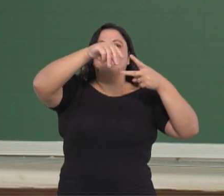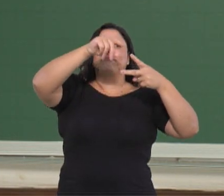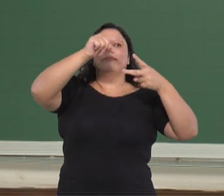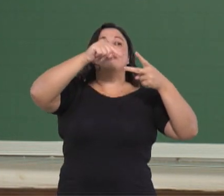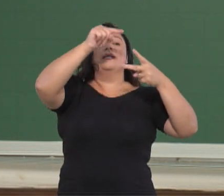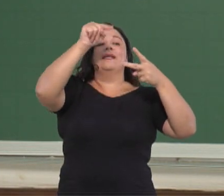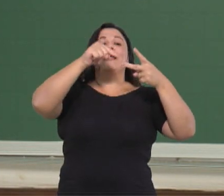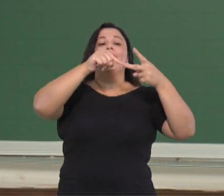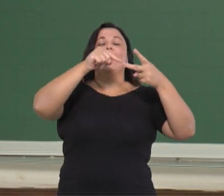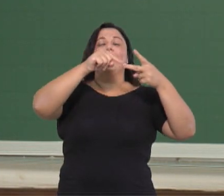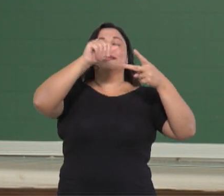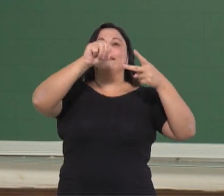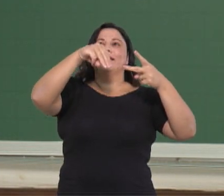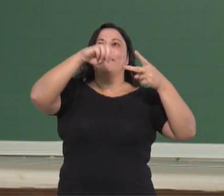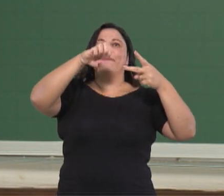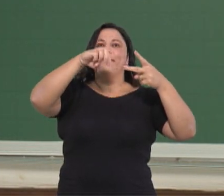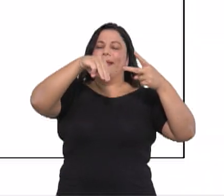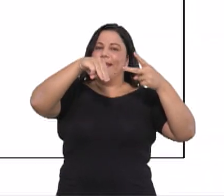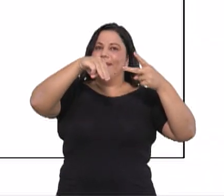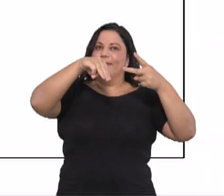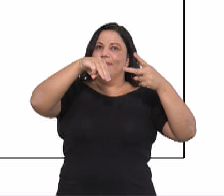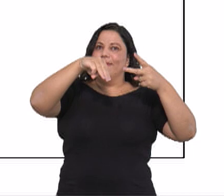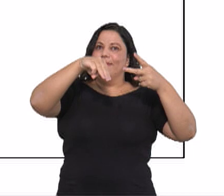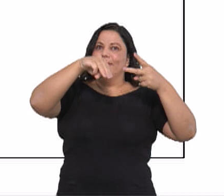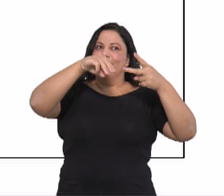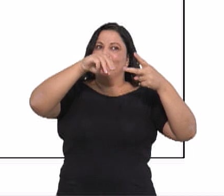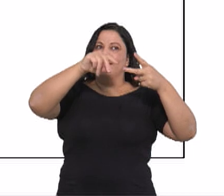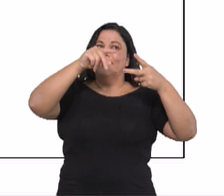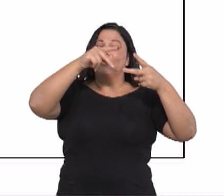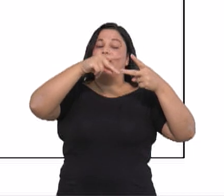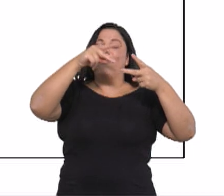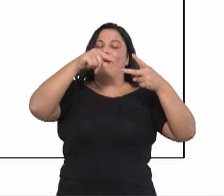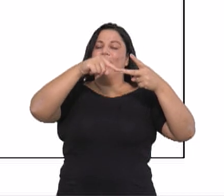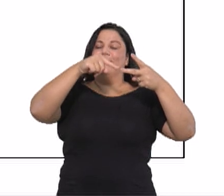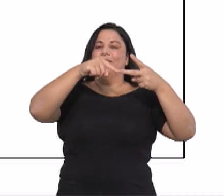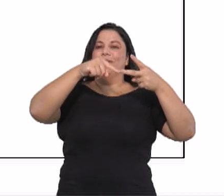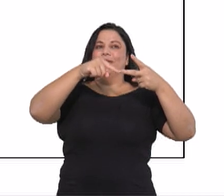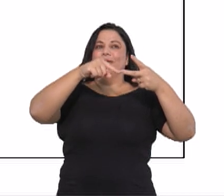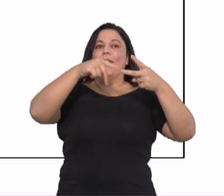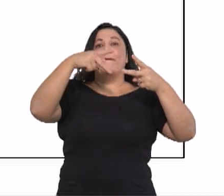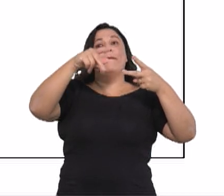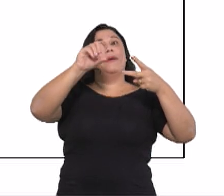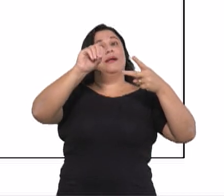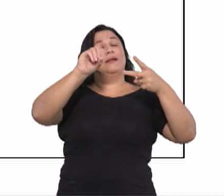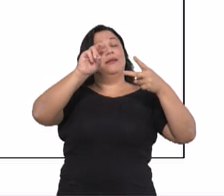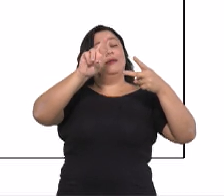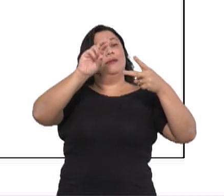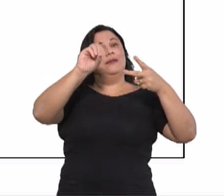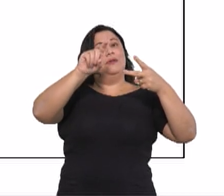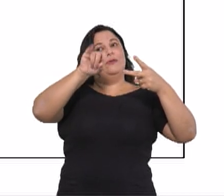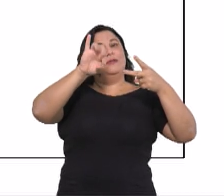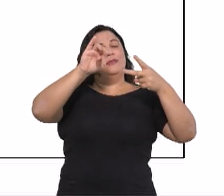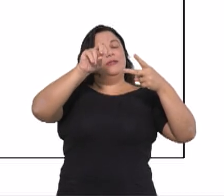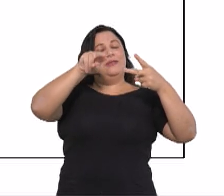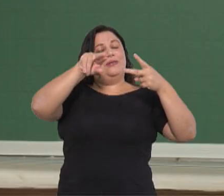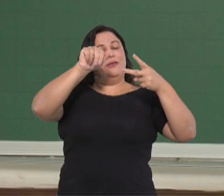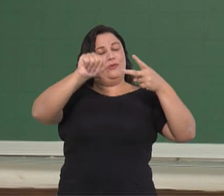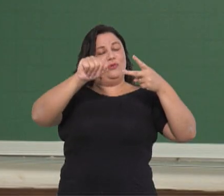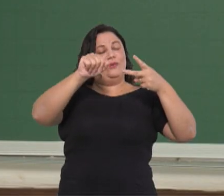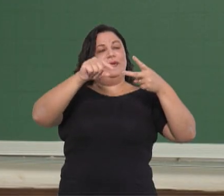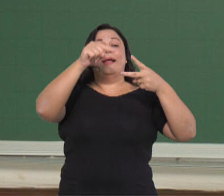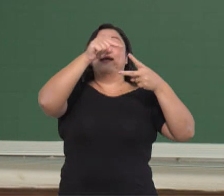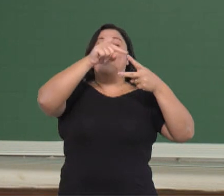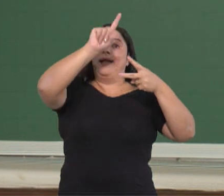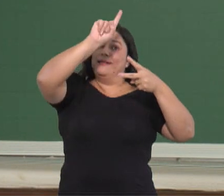E depois eu tenho amém, é uma paroxítona. Se uma vai acento, a